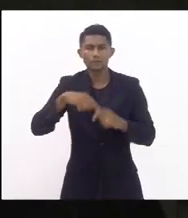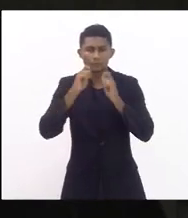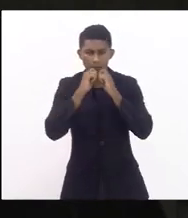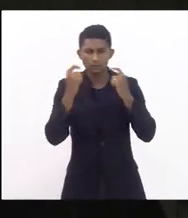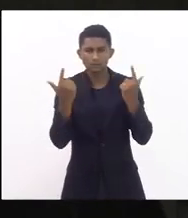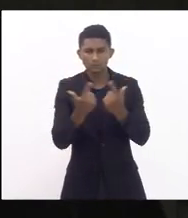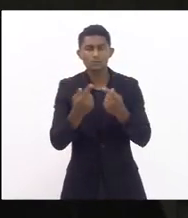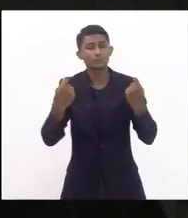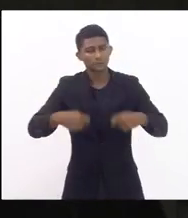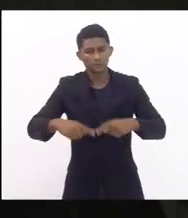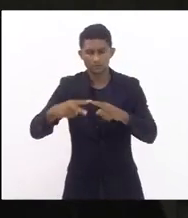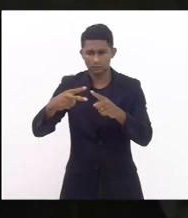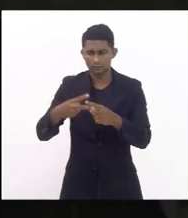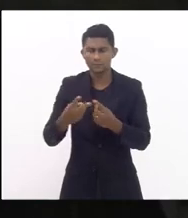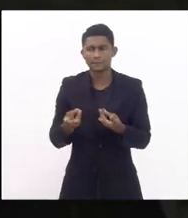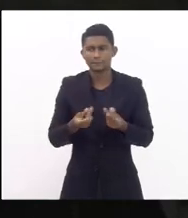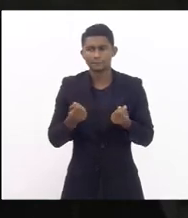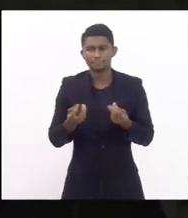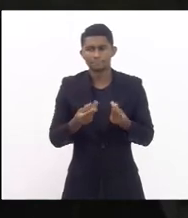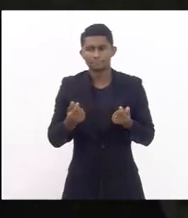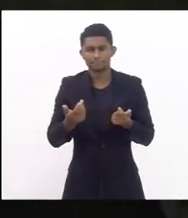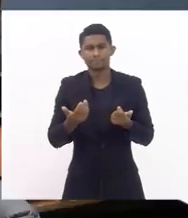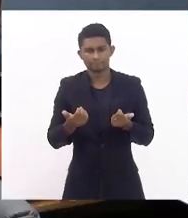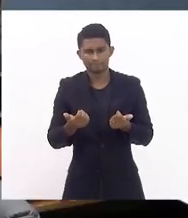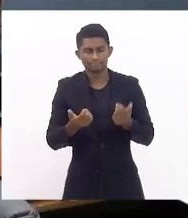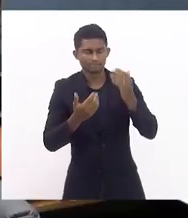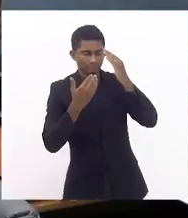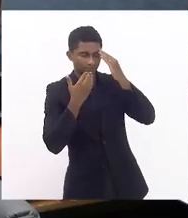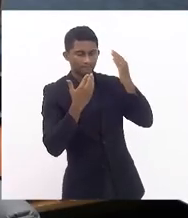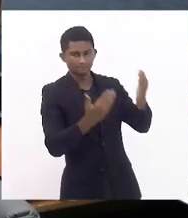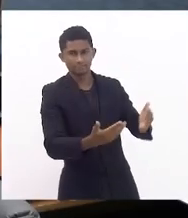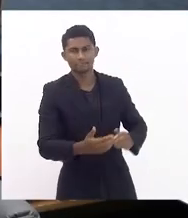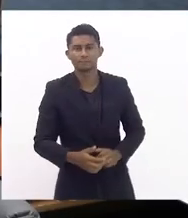ambos, senhora presidente. Muito obrigado.